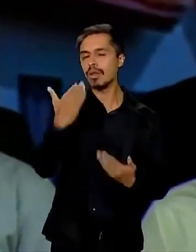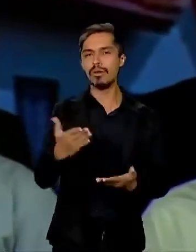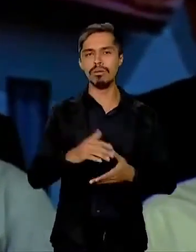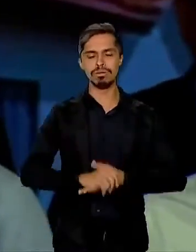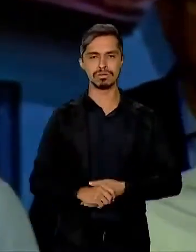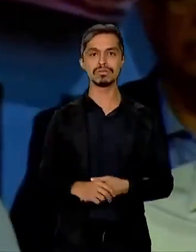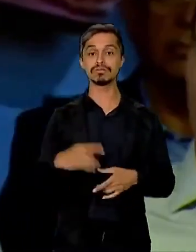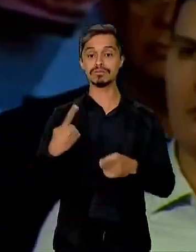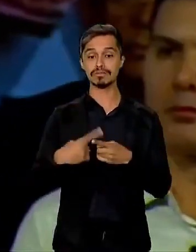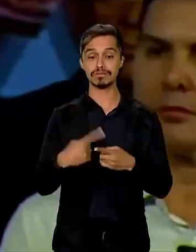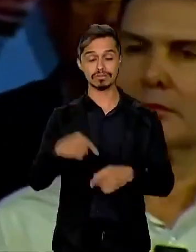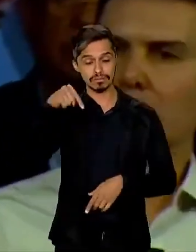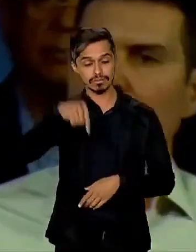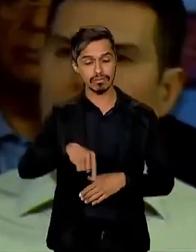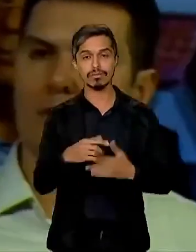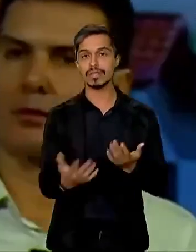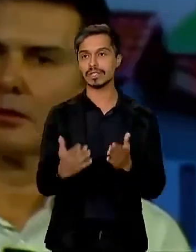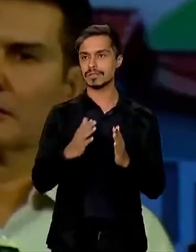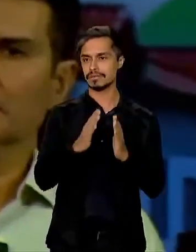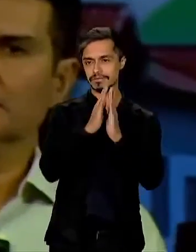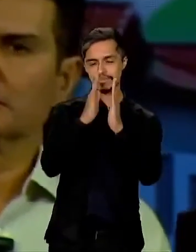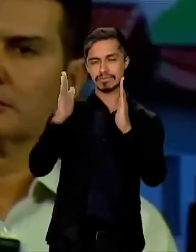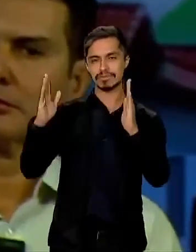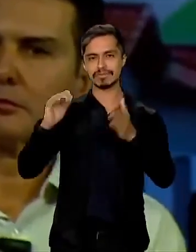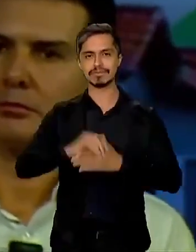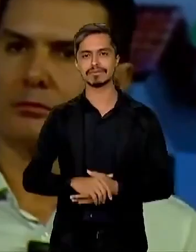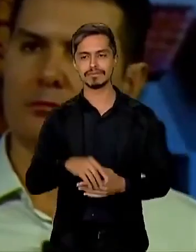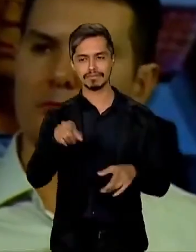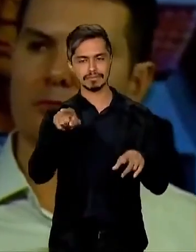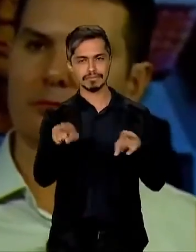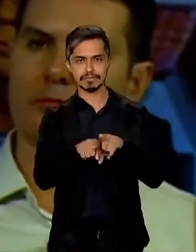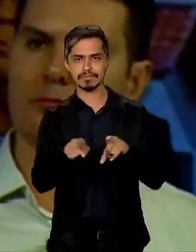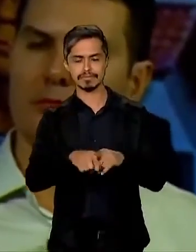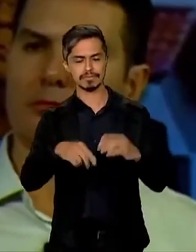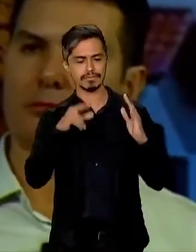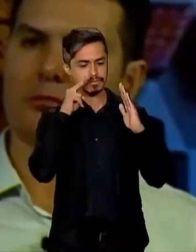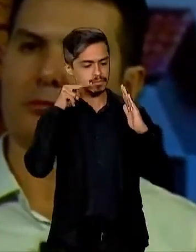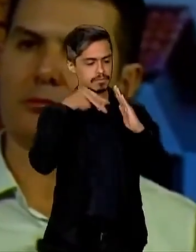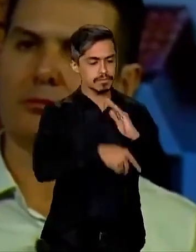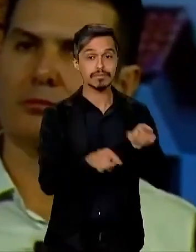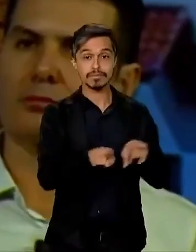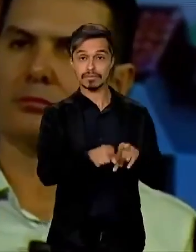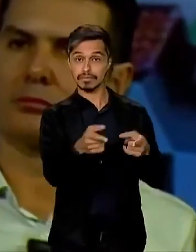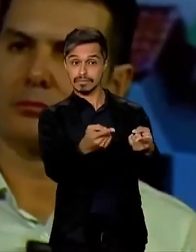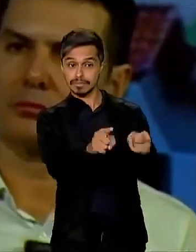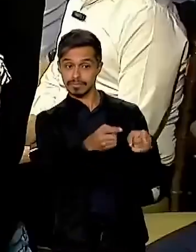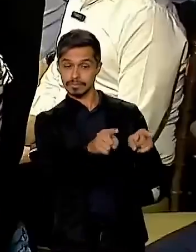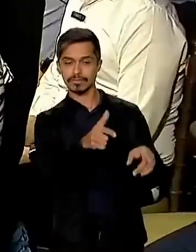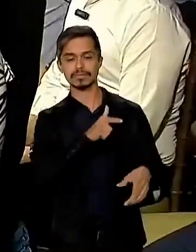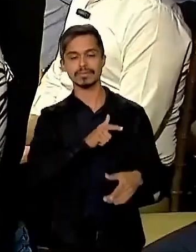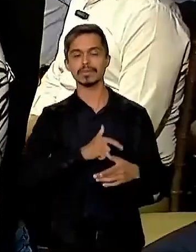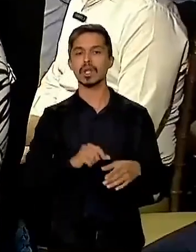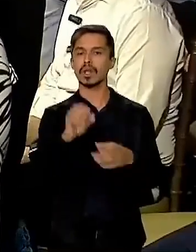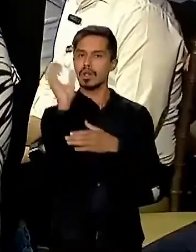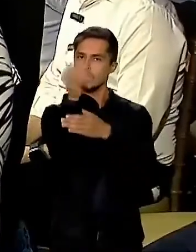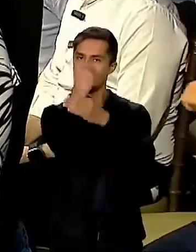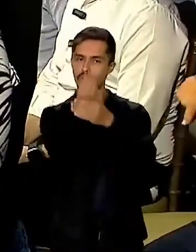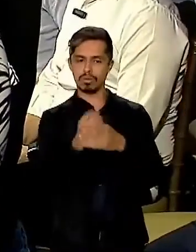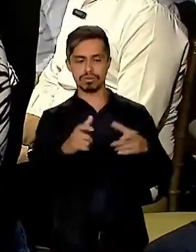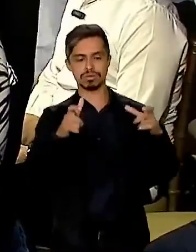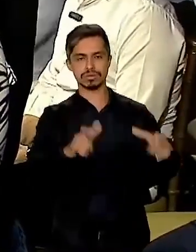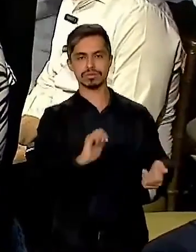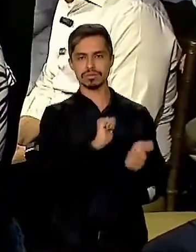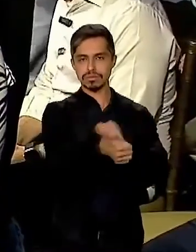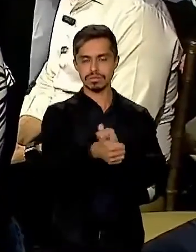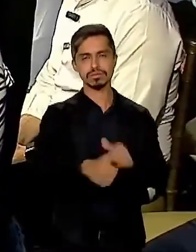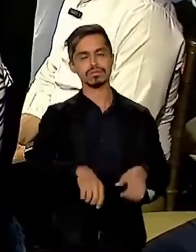agradecido, porque aqui, além da biblioteca, além da varanda, além de churrasqueira, você tem quadra de basquete, tem